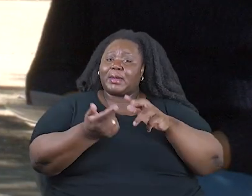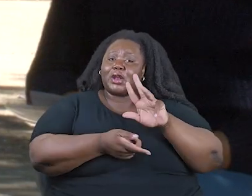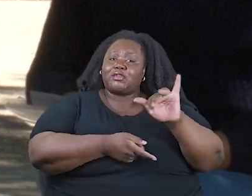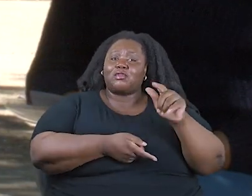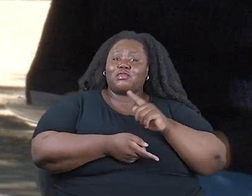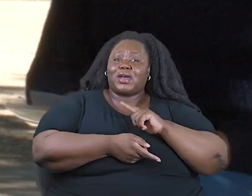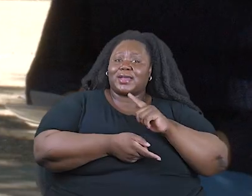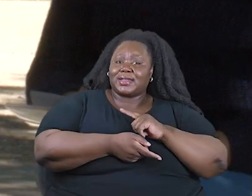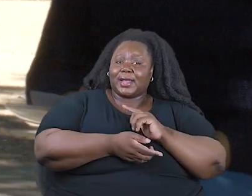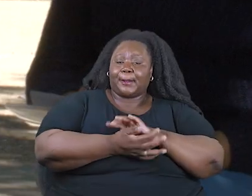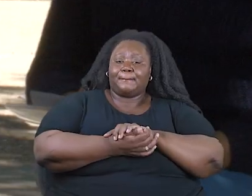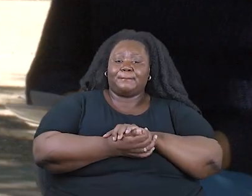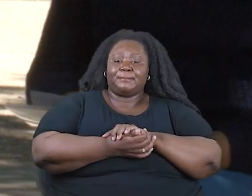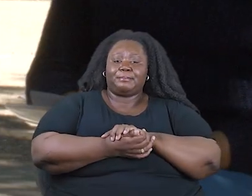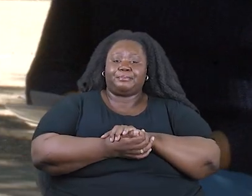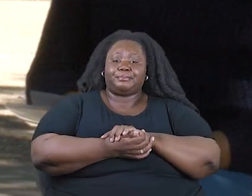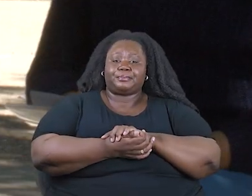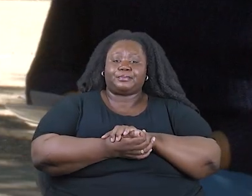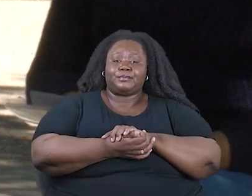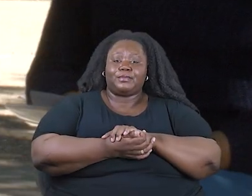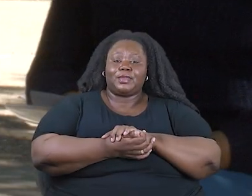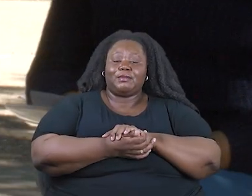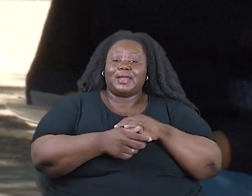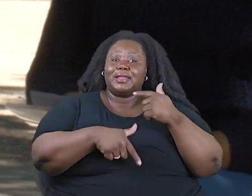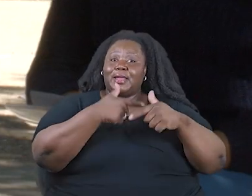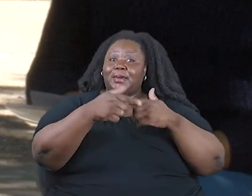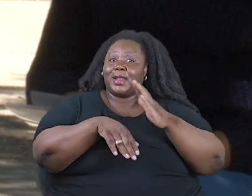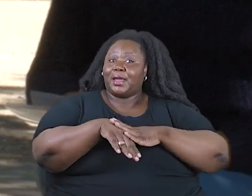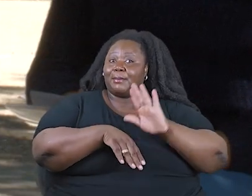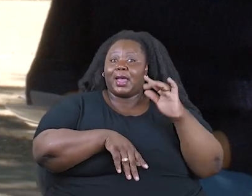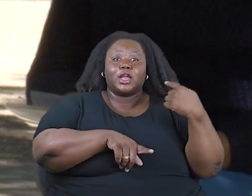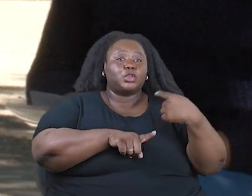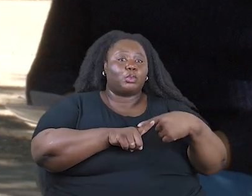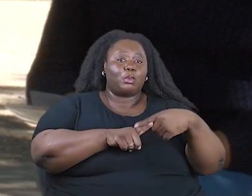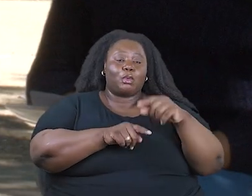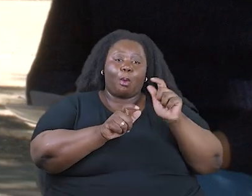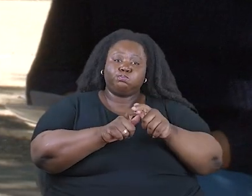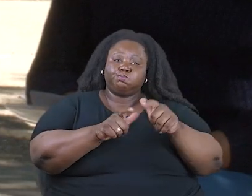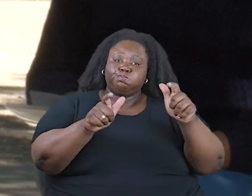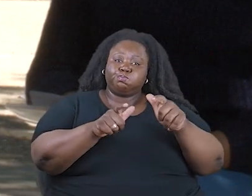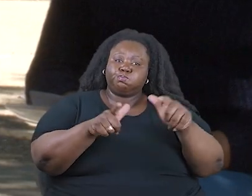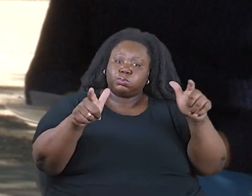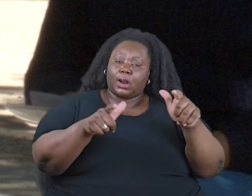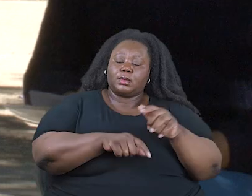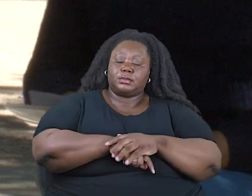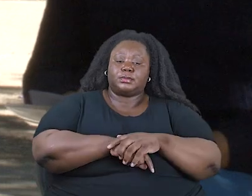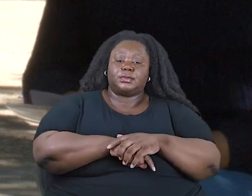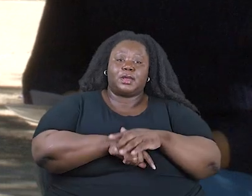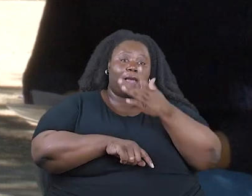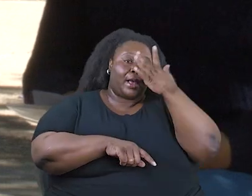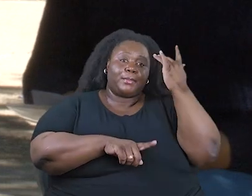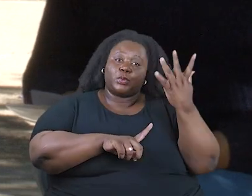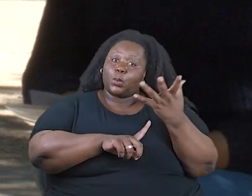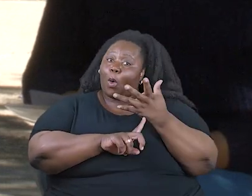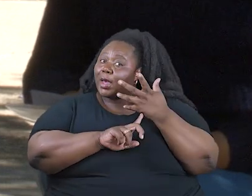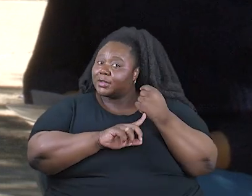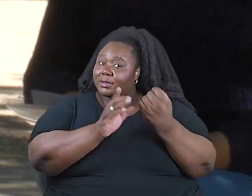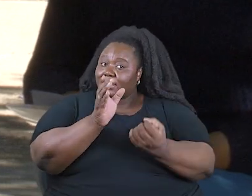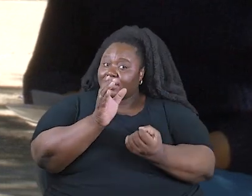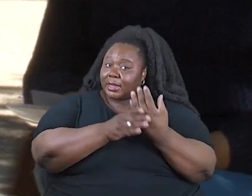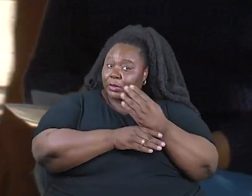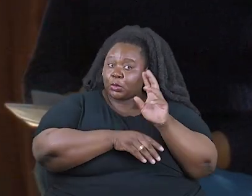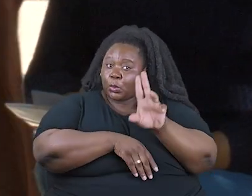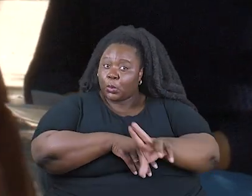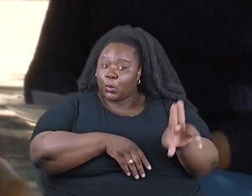ter uma circulação maior, né? Porque ele foi criado, o artista que criou, que